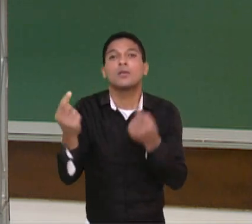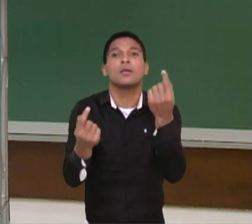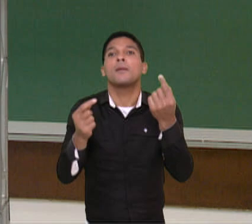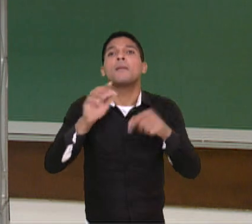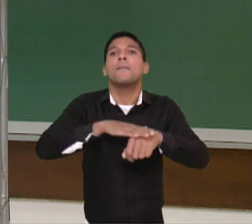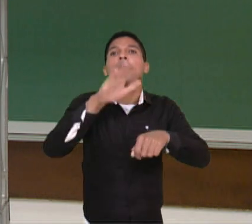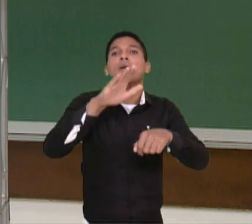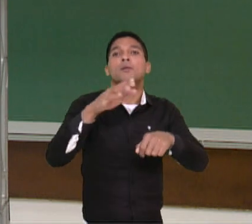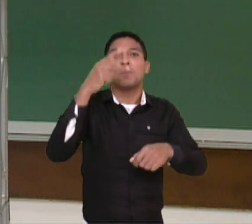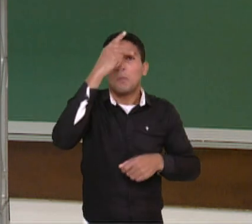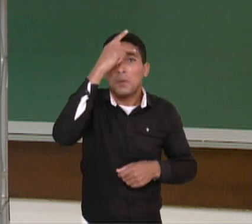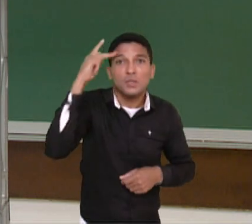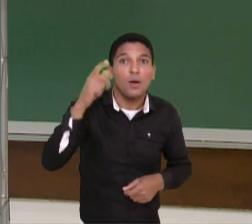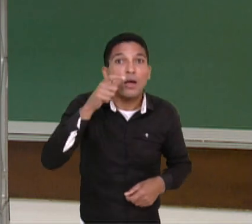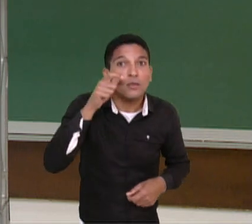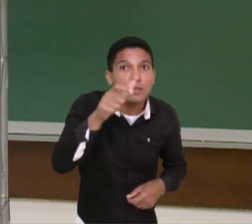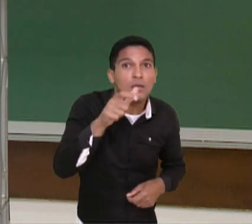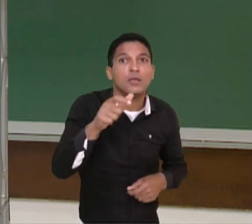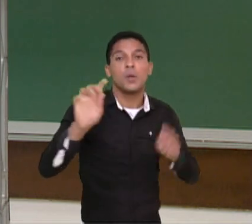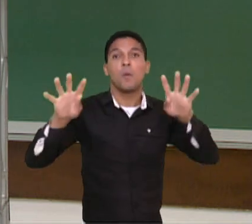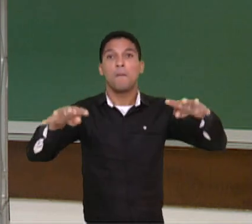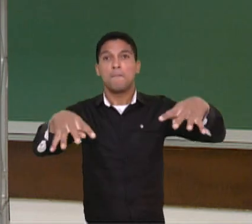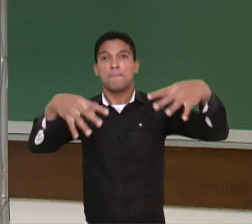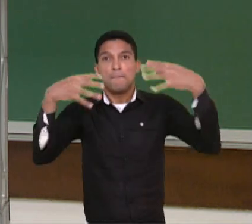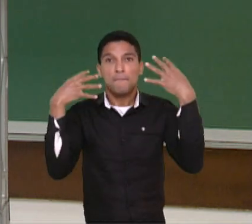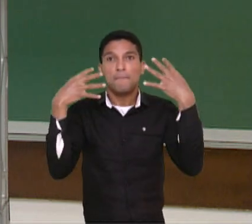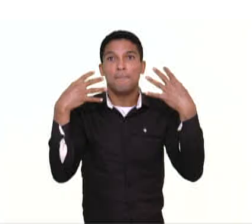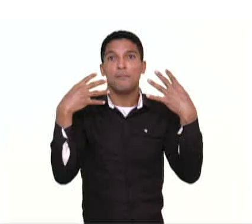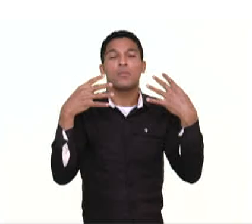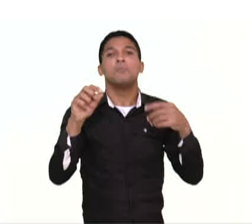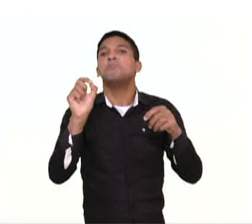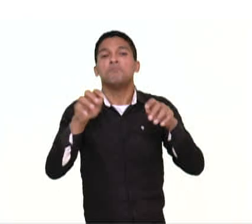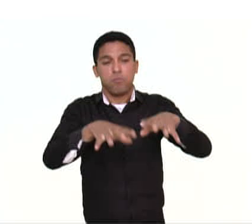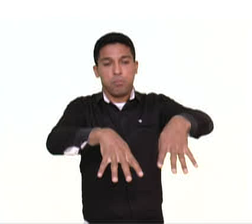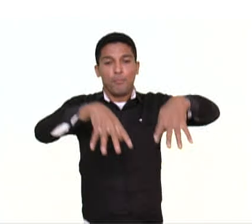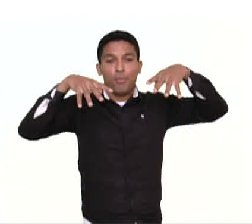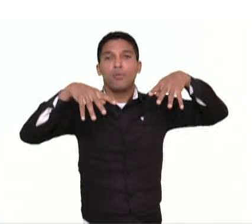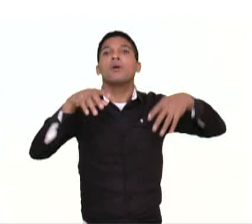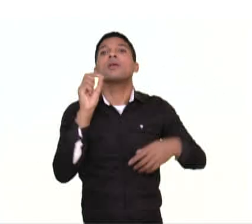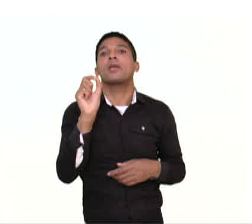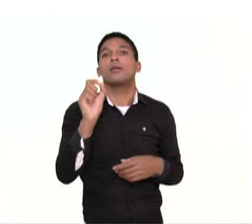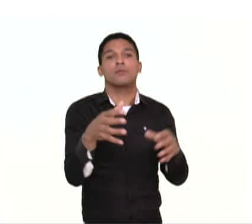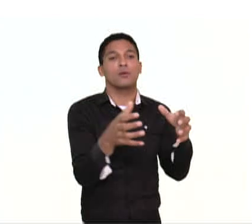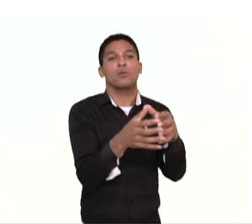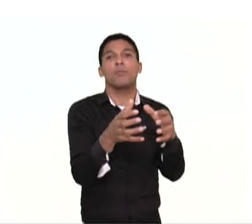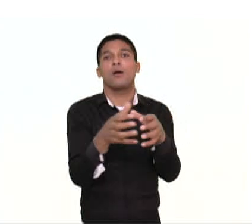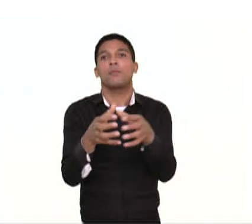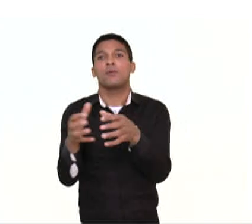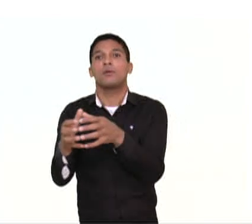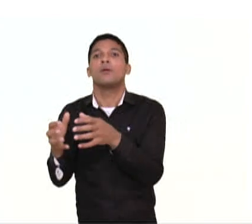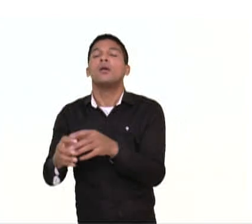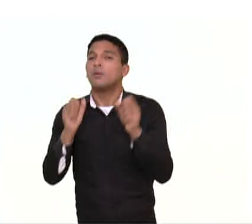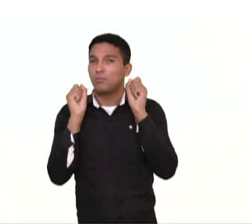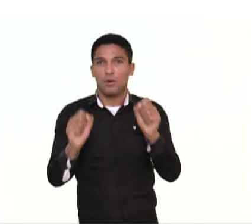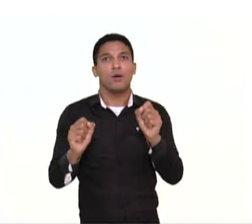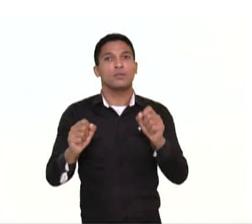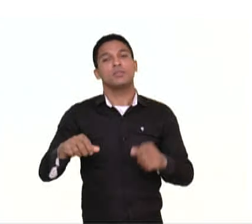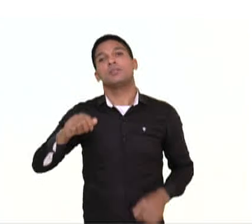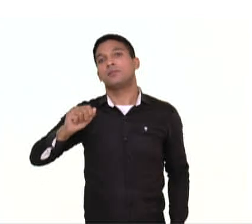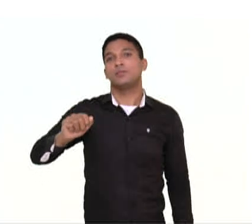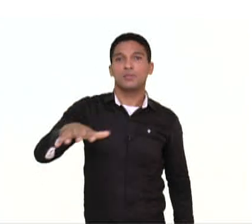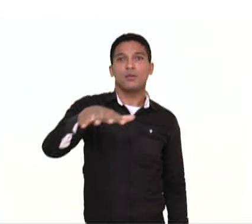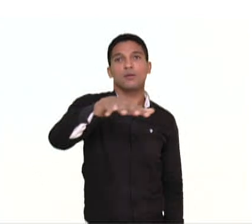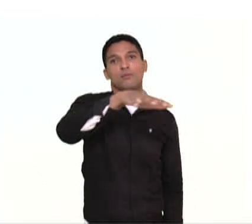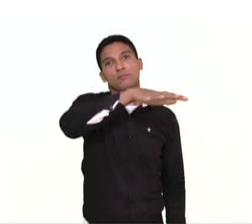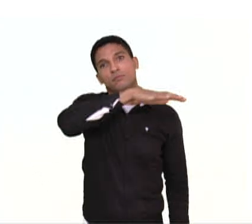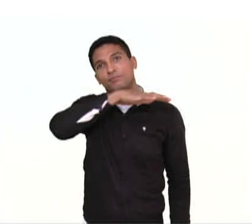pessoal. Provavelmente, esse tema pode interessar a um público em geral, a várias pessoas, mas principalmente a